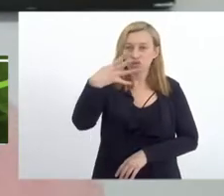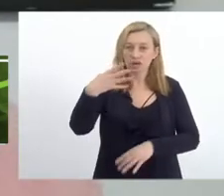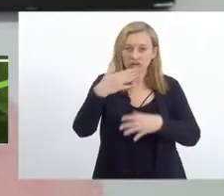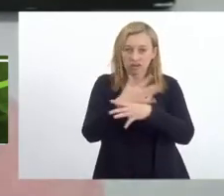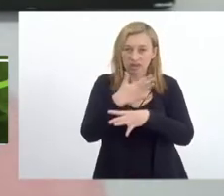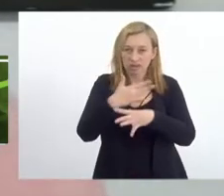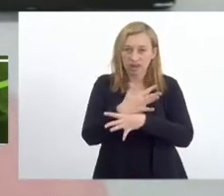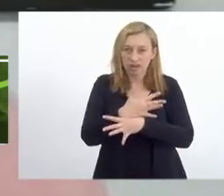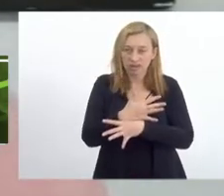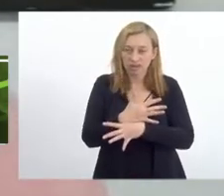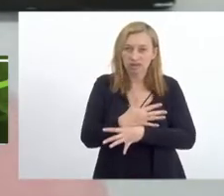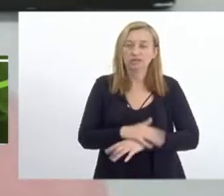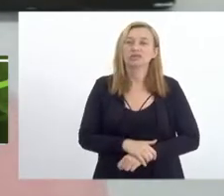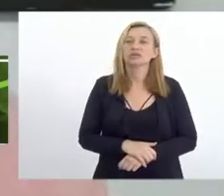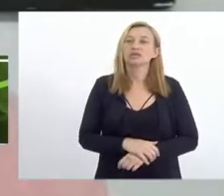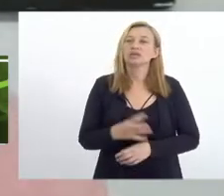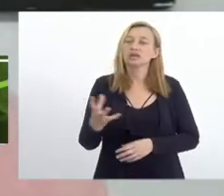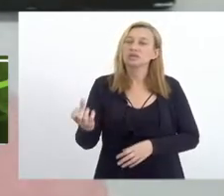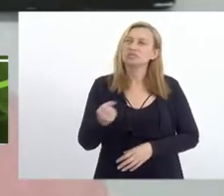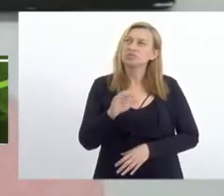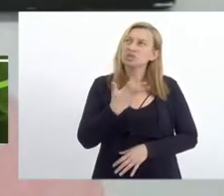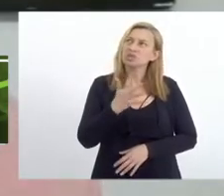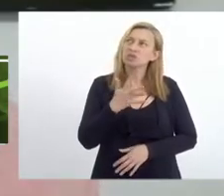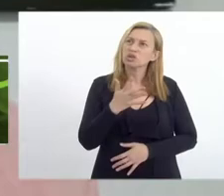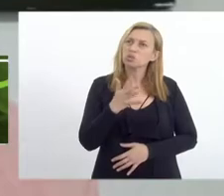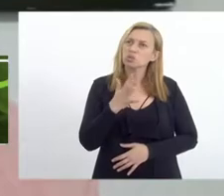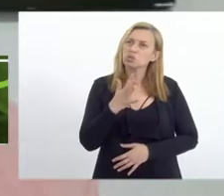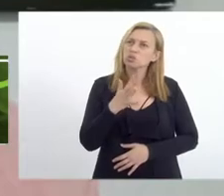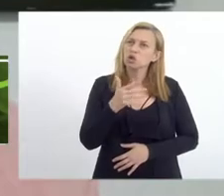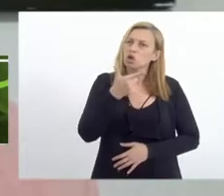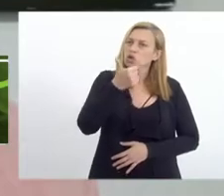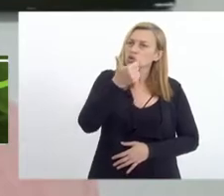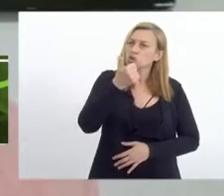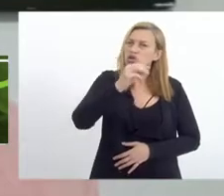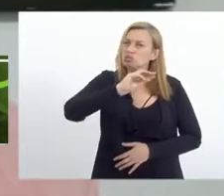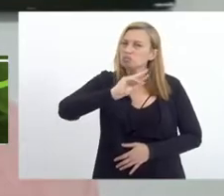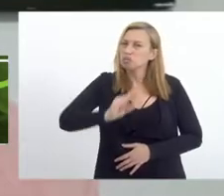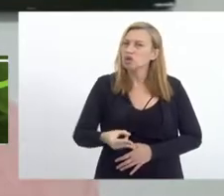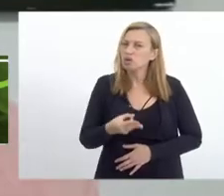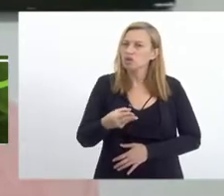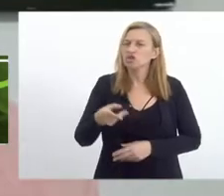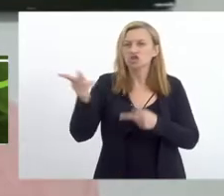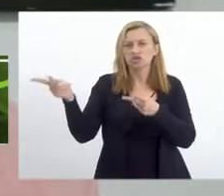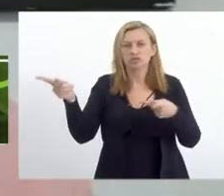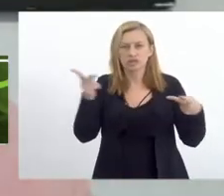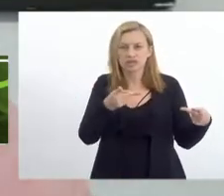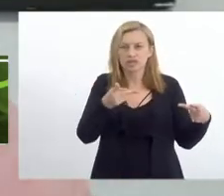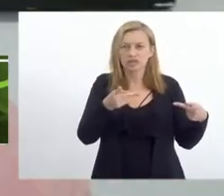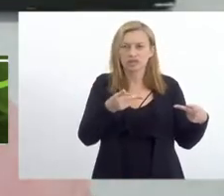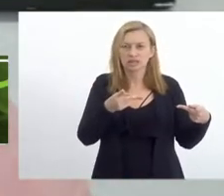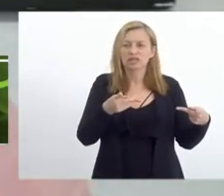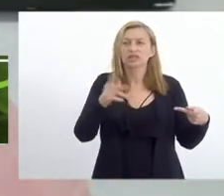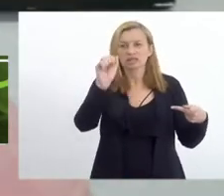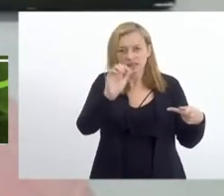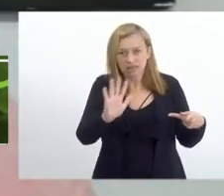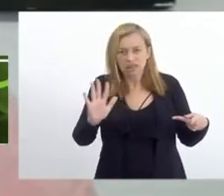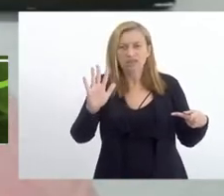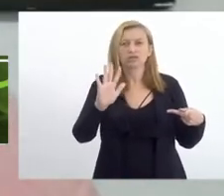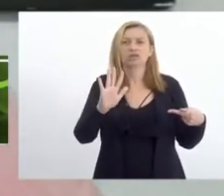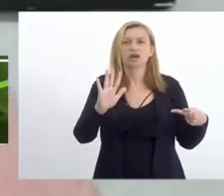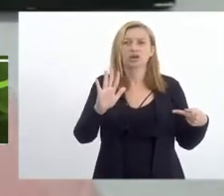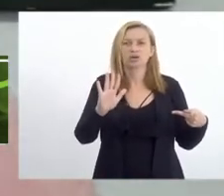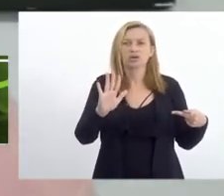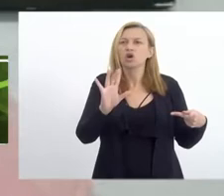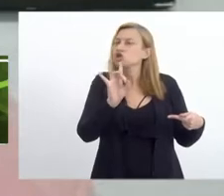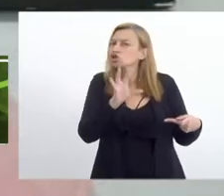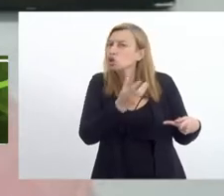cidades, nós recebemos aproximadamente 12 milhões de visitantes nacionais. Isso